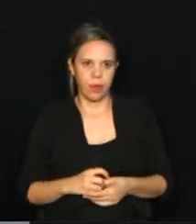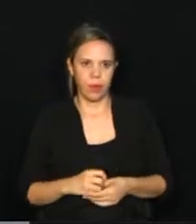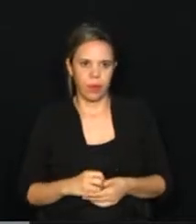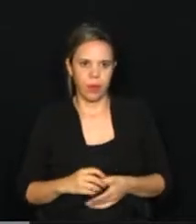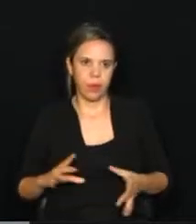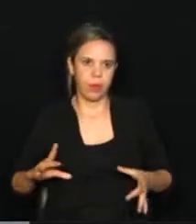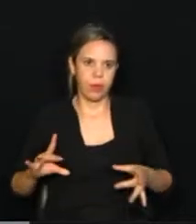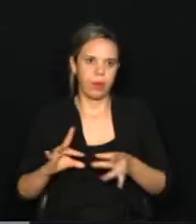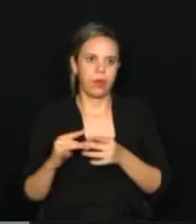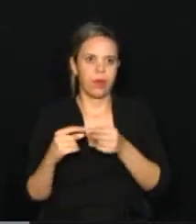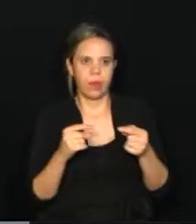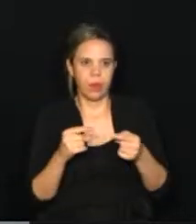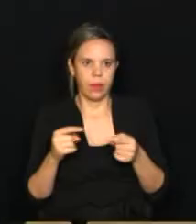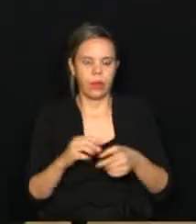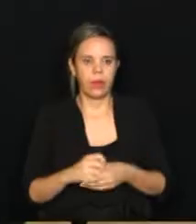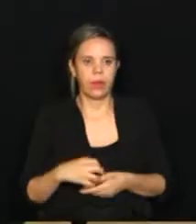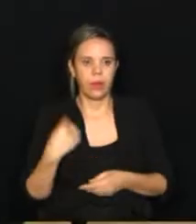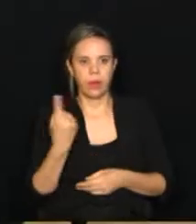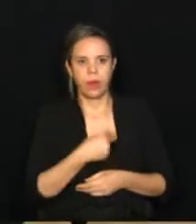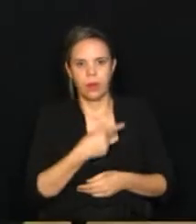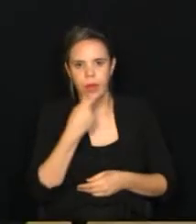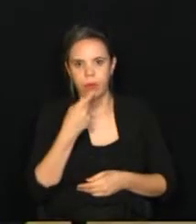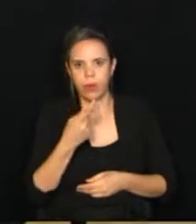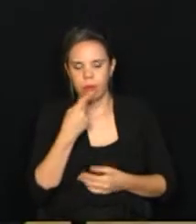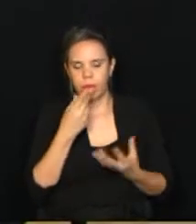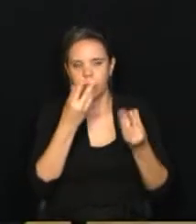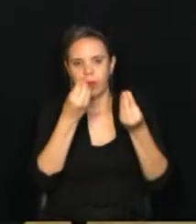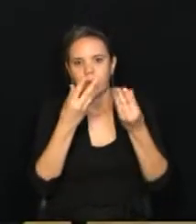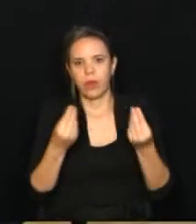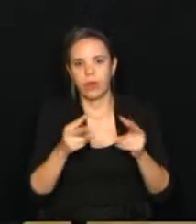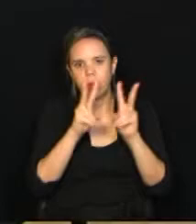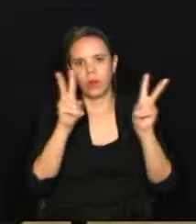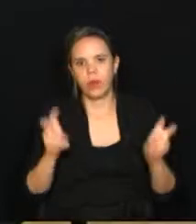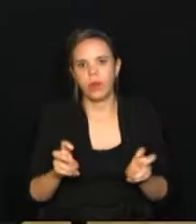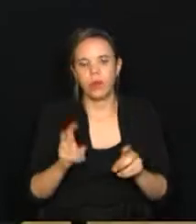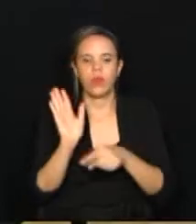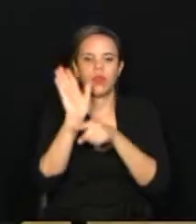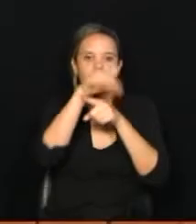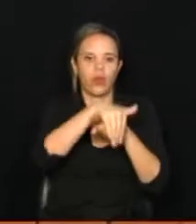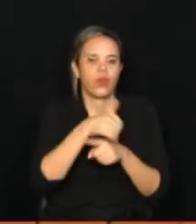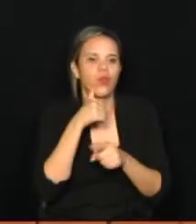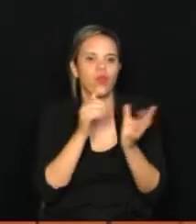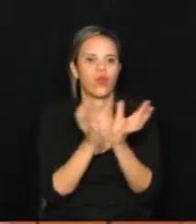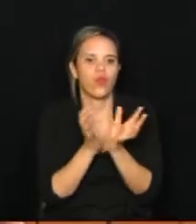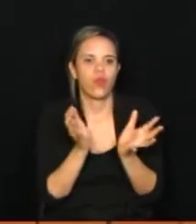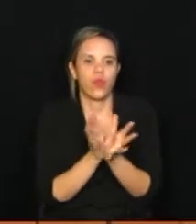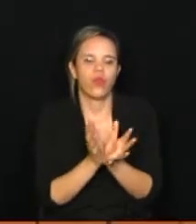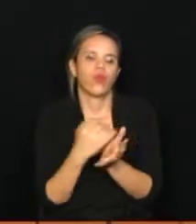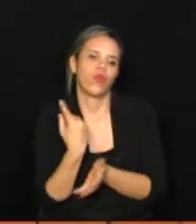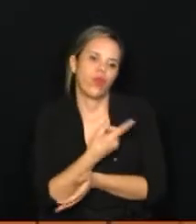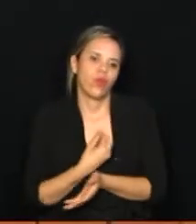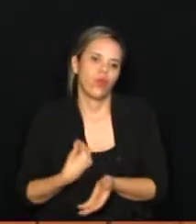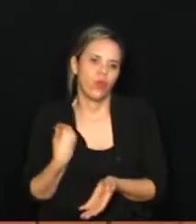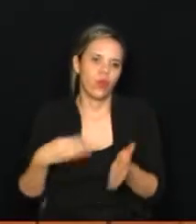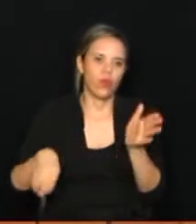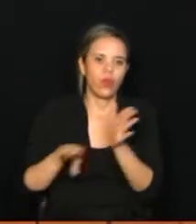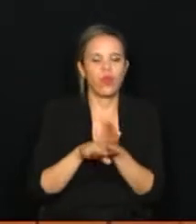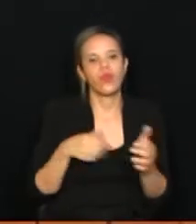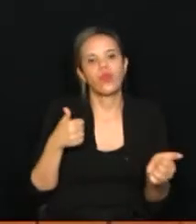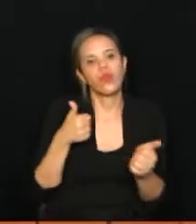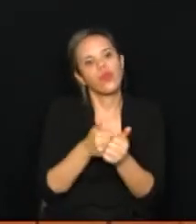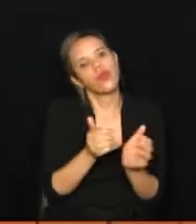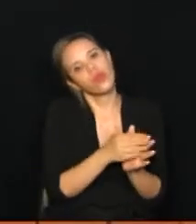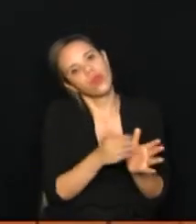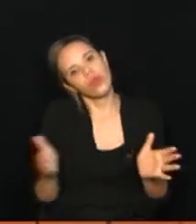bem disputada. E a gente vai falar ainda bastante sobre a Liga de Basquete Feminino, já que nós estamos chegando aí na fase